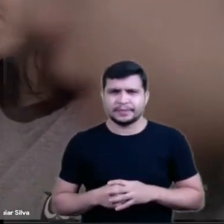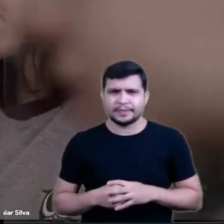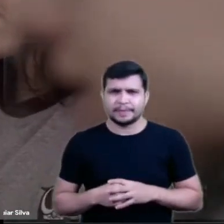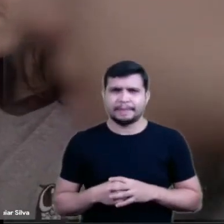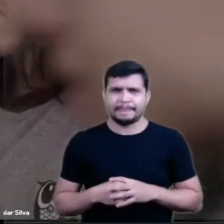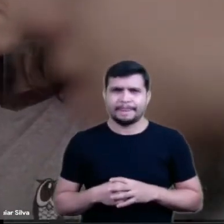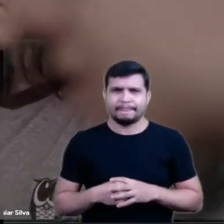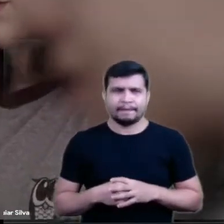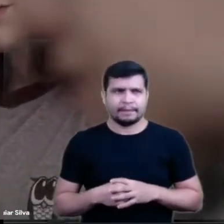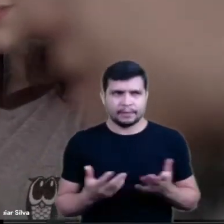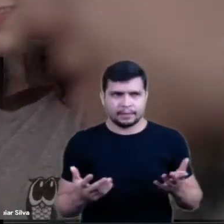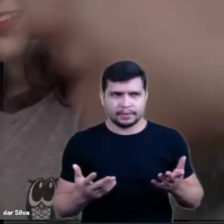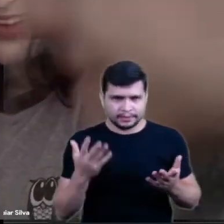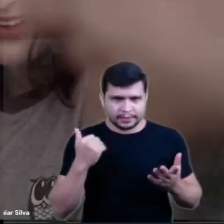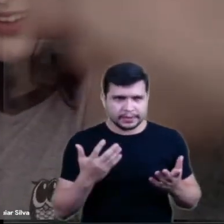E agora, já sabe?